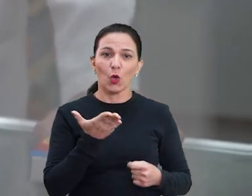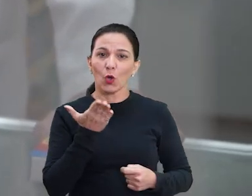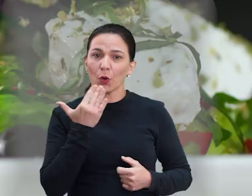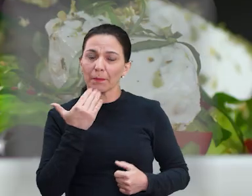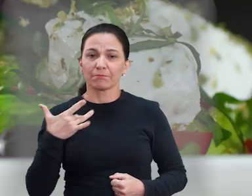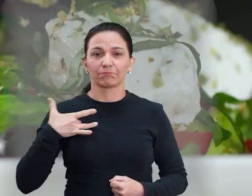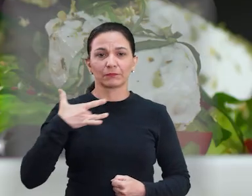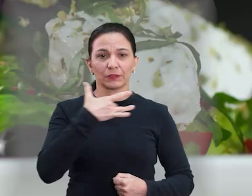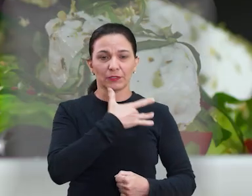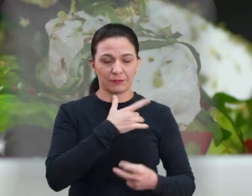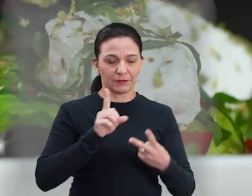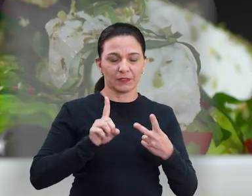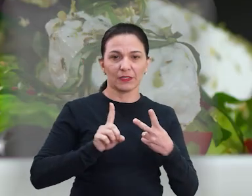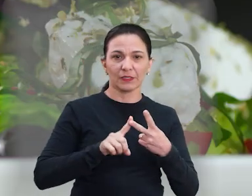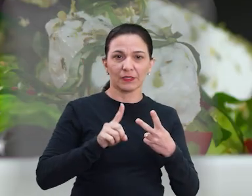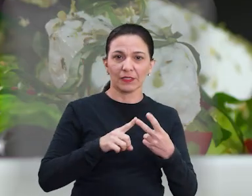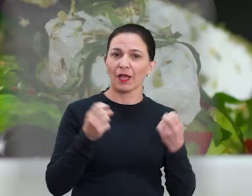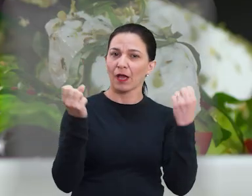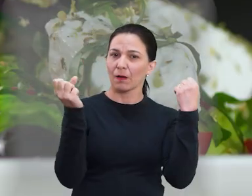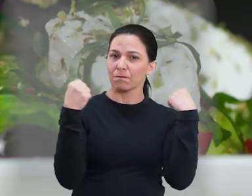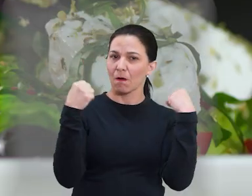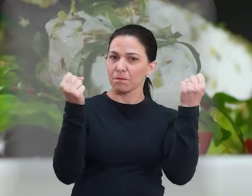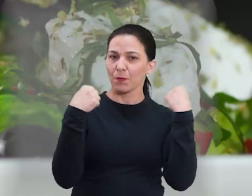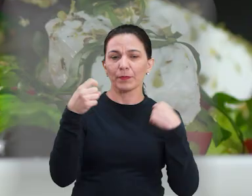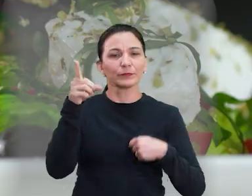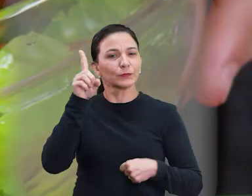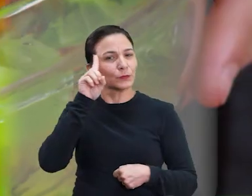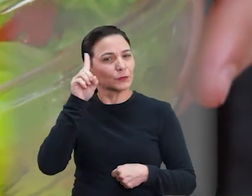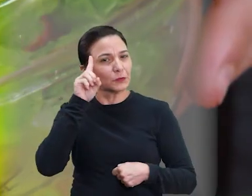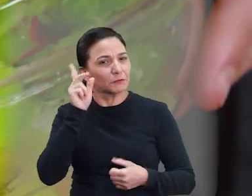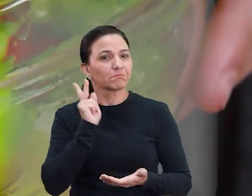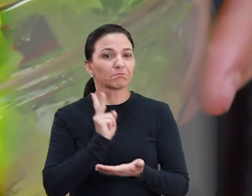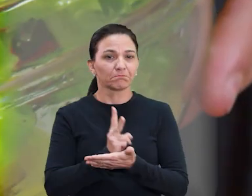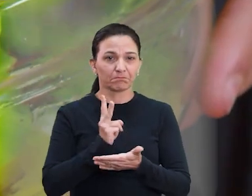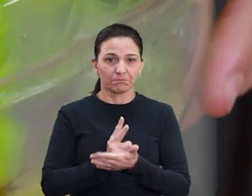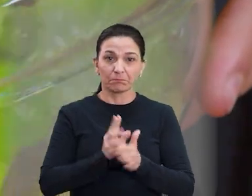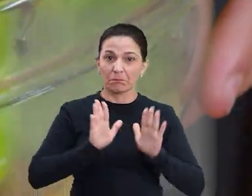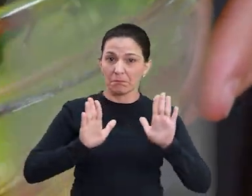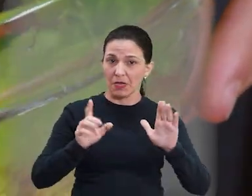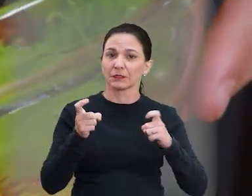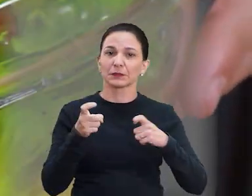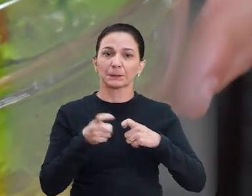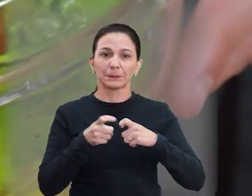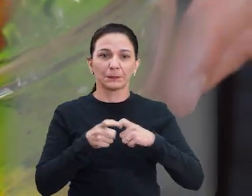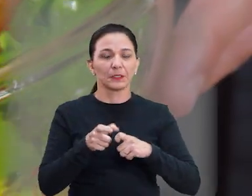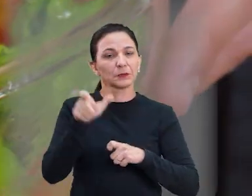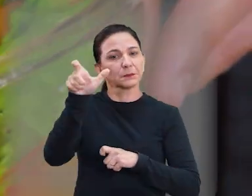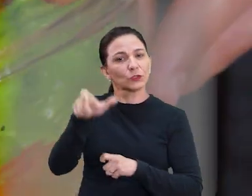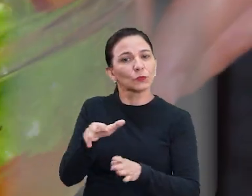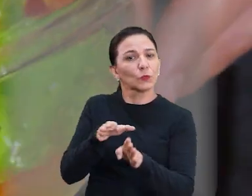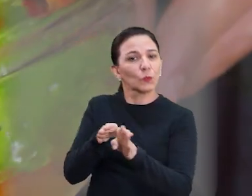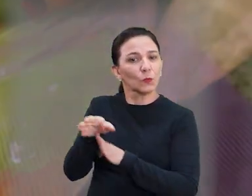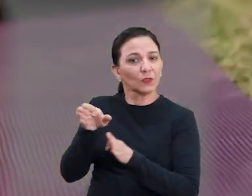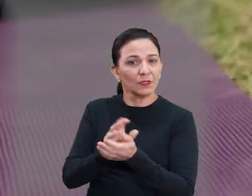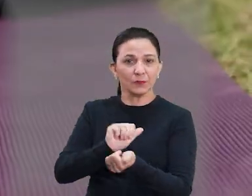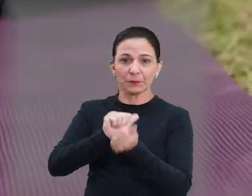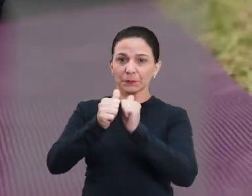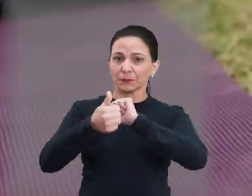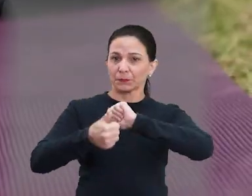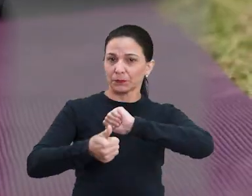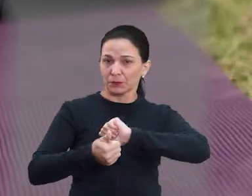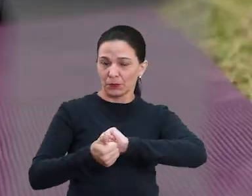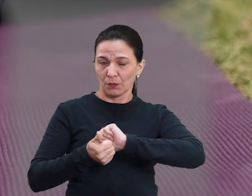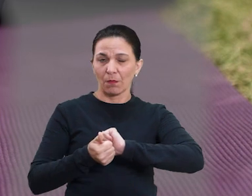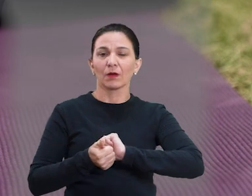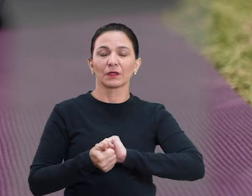hipertensão em geral o tratamento também envolve mudanças no estilo de vida como melhoria da alimentação e